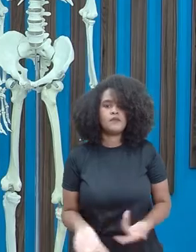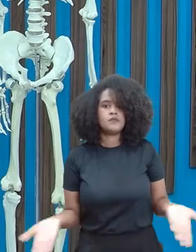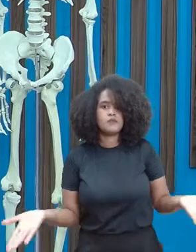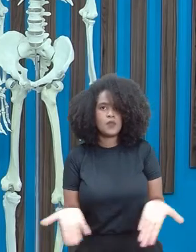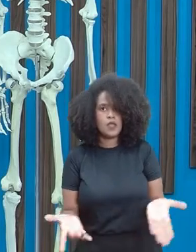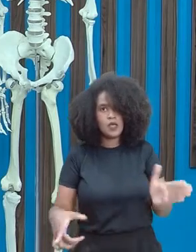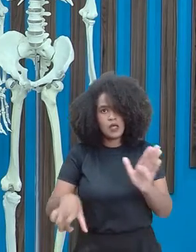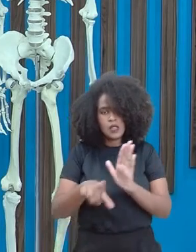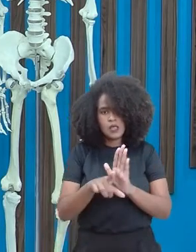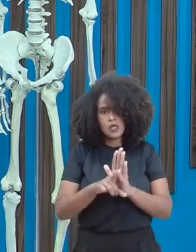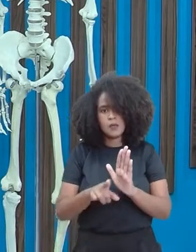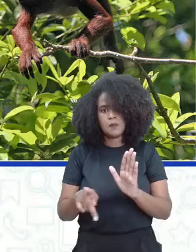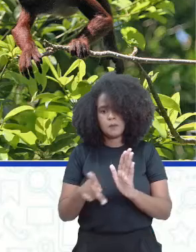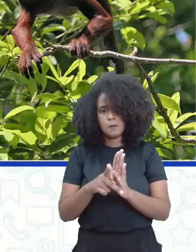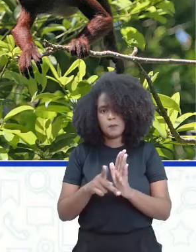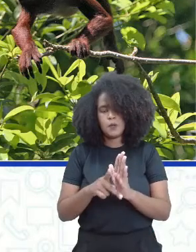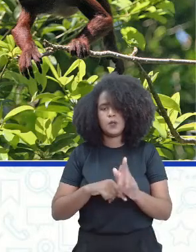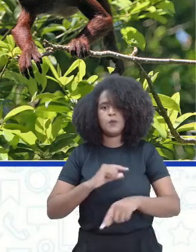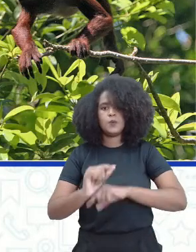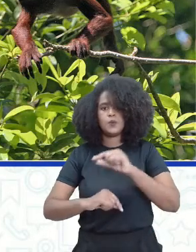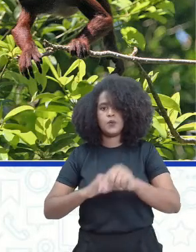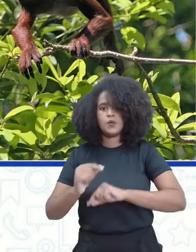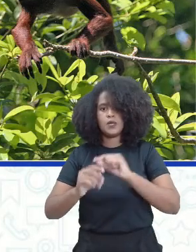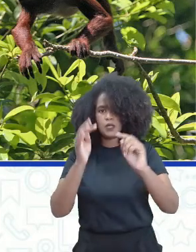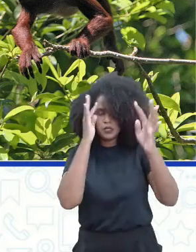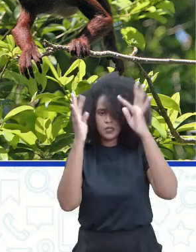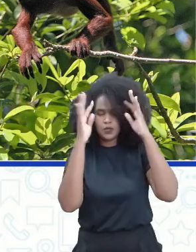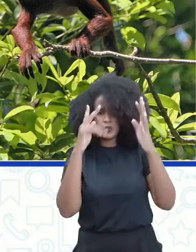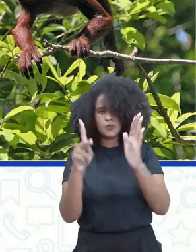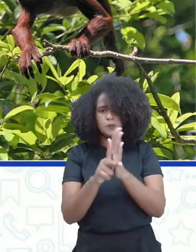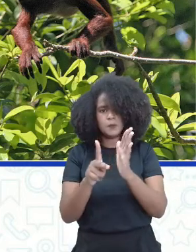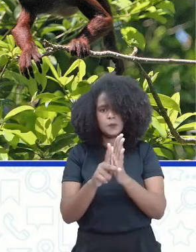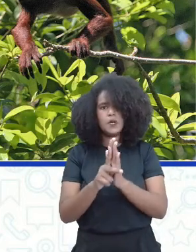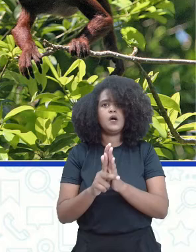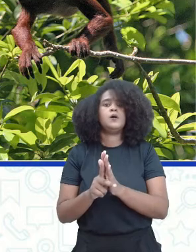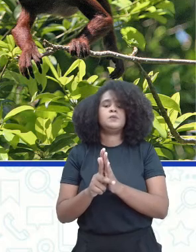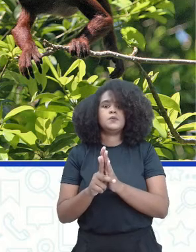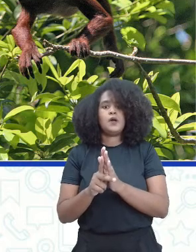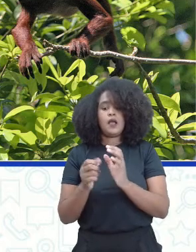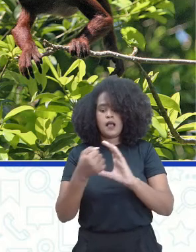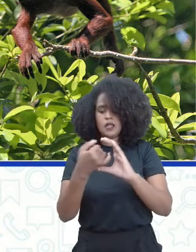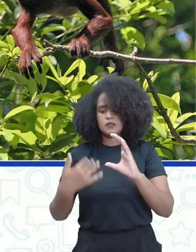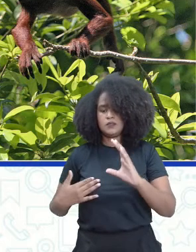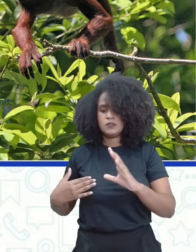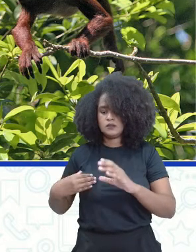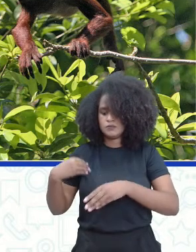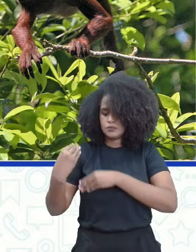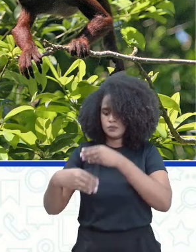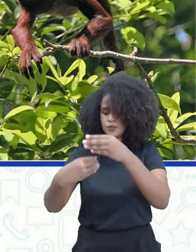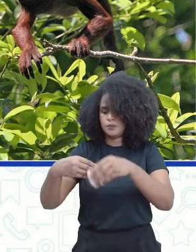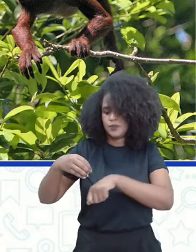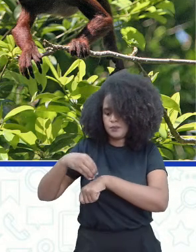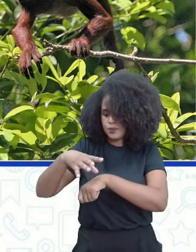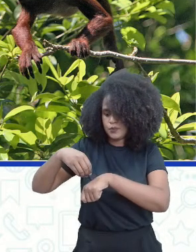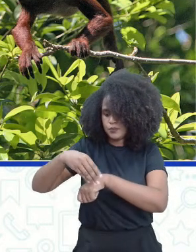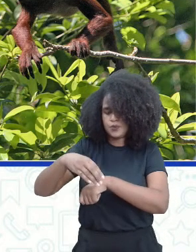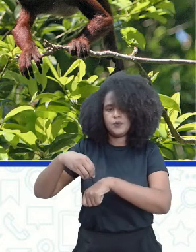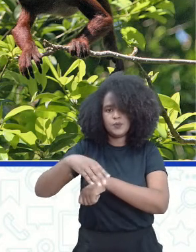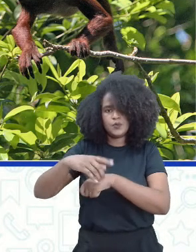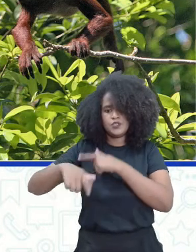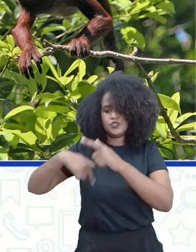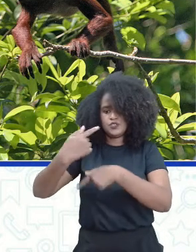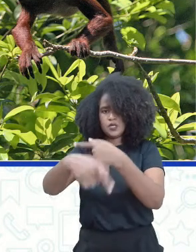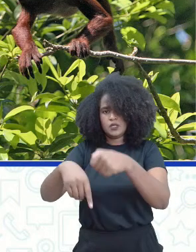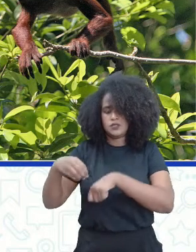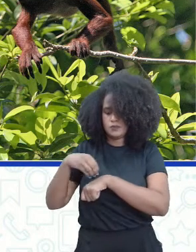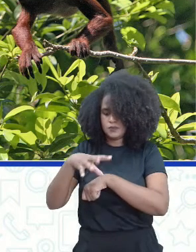a lei da transmissão, né? Ou seja, a transmissão de caracteres adquiridos, que é a lei da transmissão da herança. E o